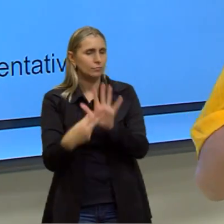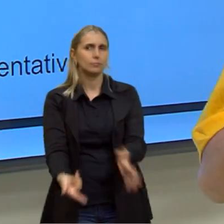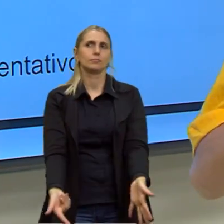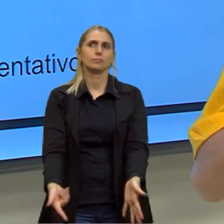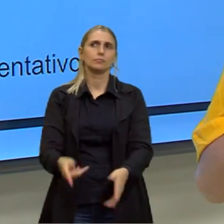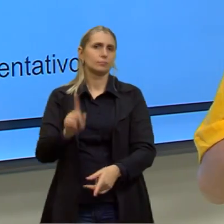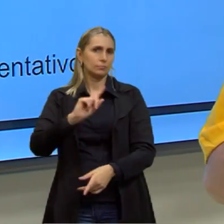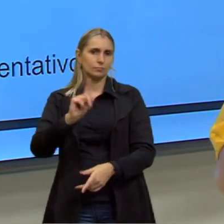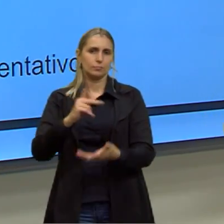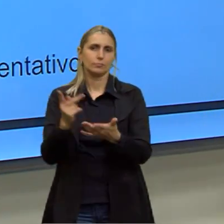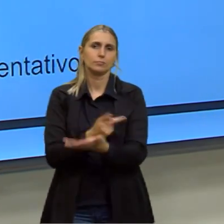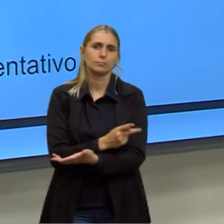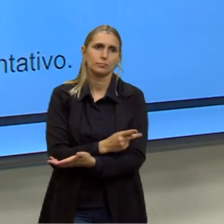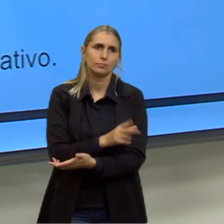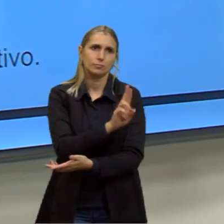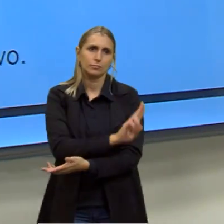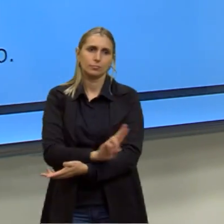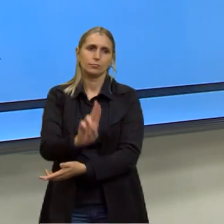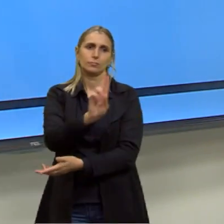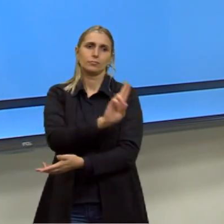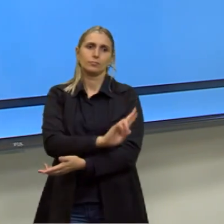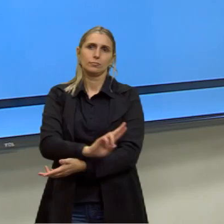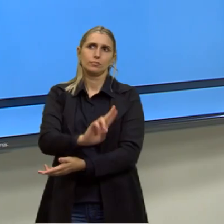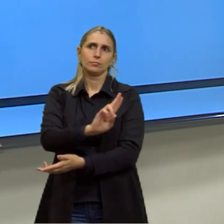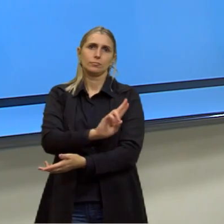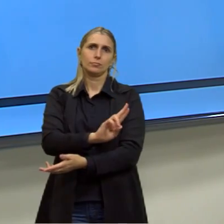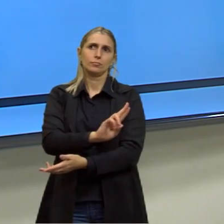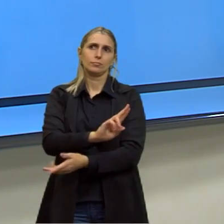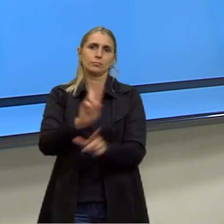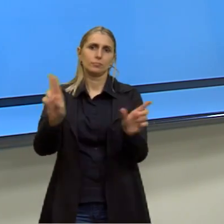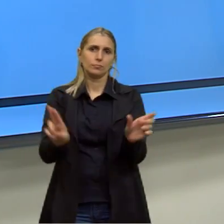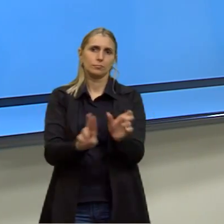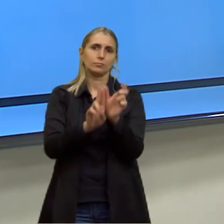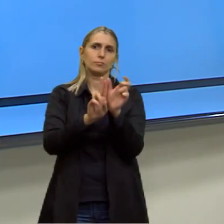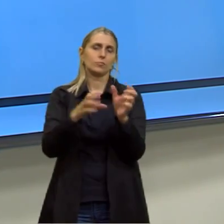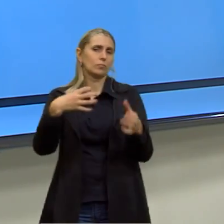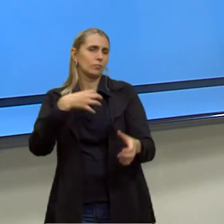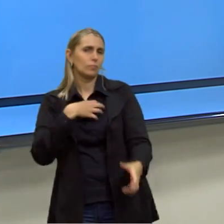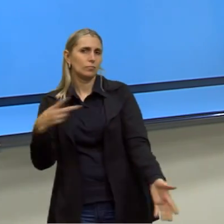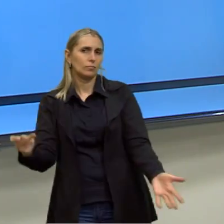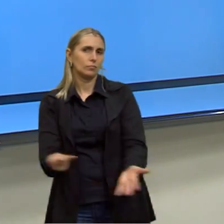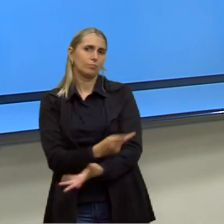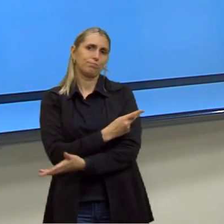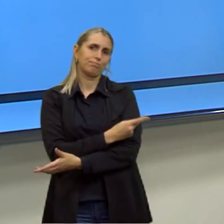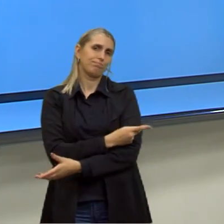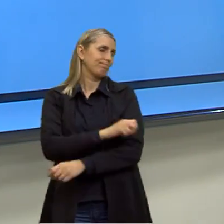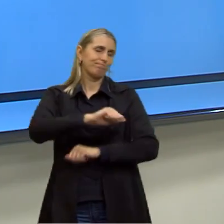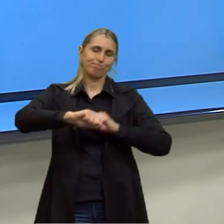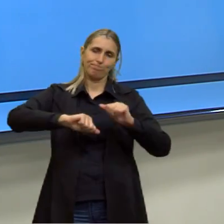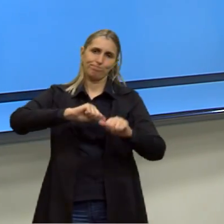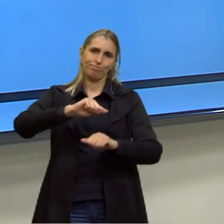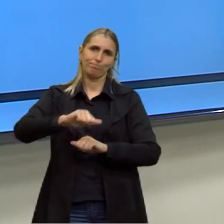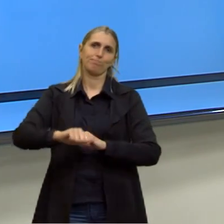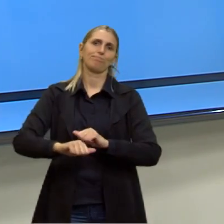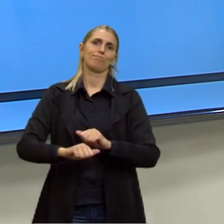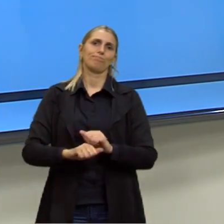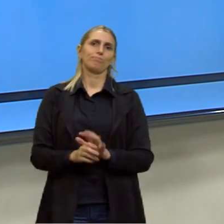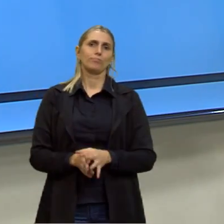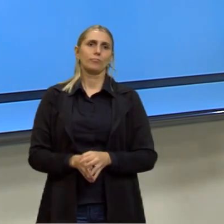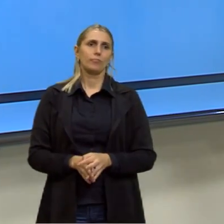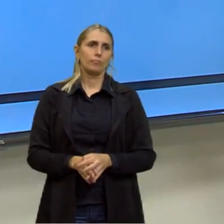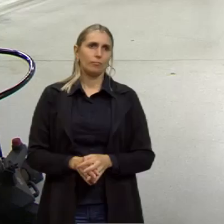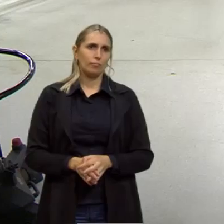atenção tá acontecendo a gente usar um substantivo de uma forma errada por fazer essa troca sem se dá conta